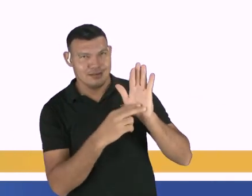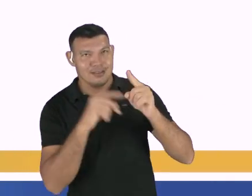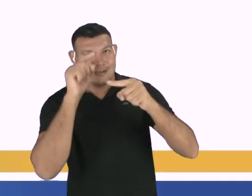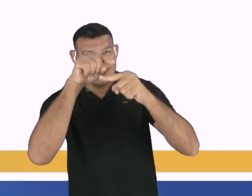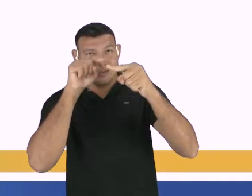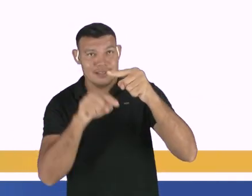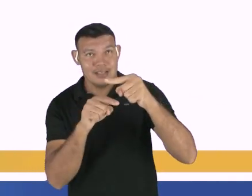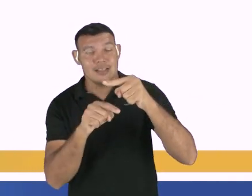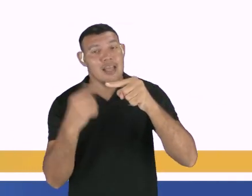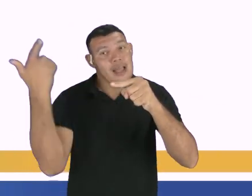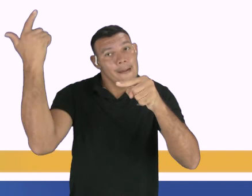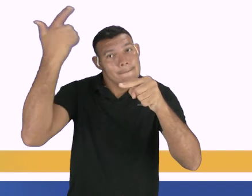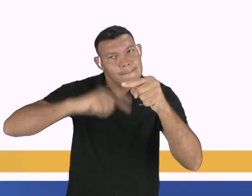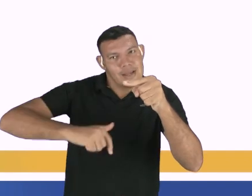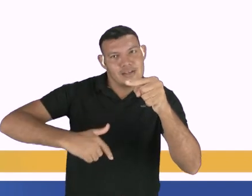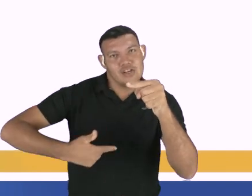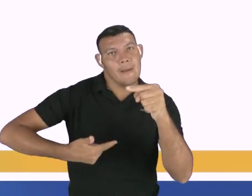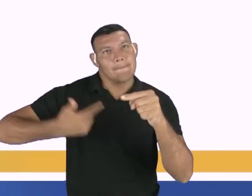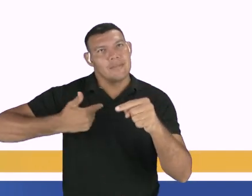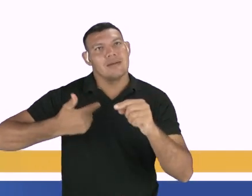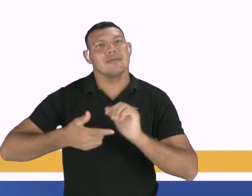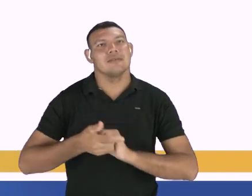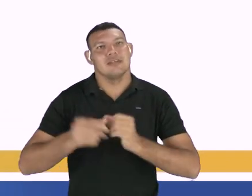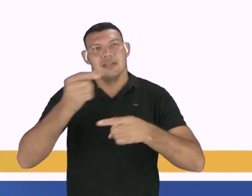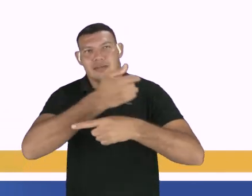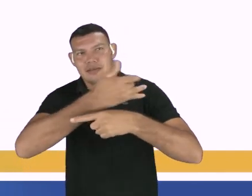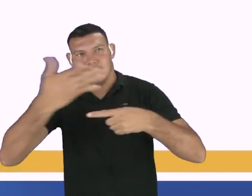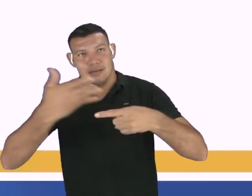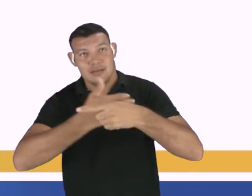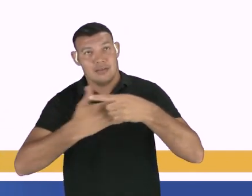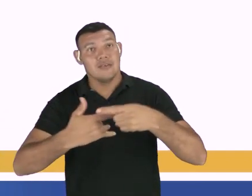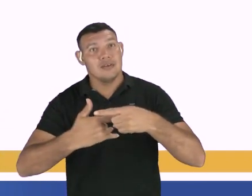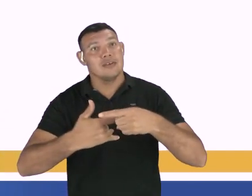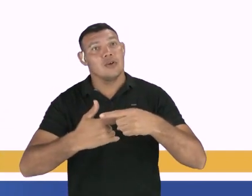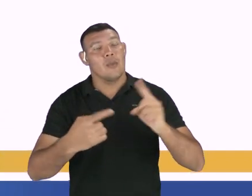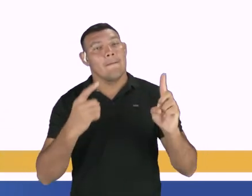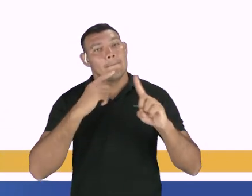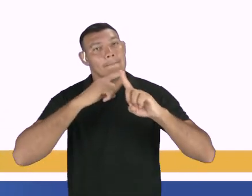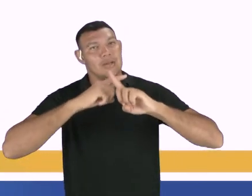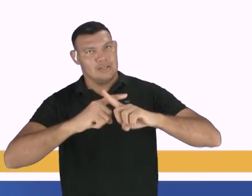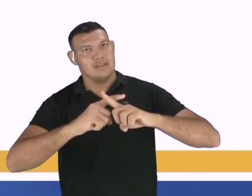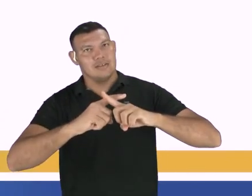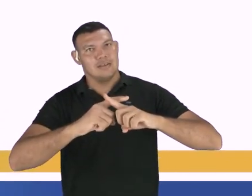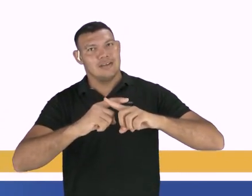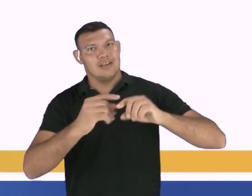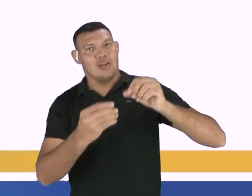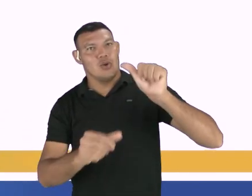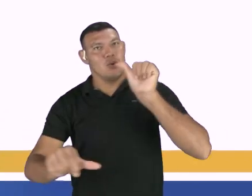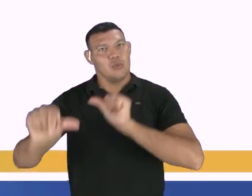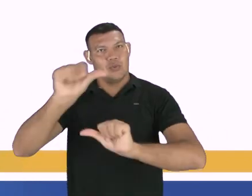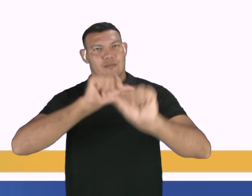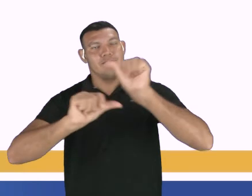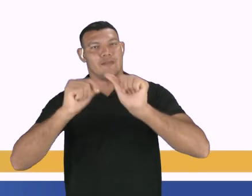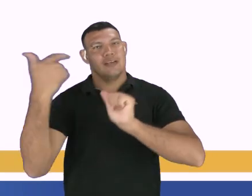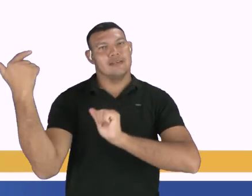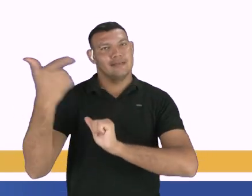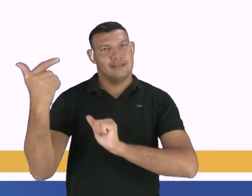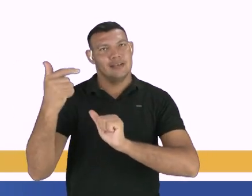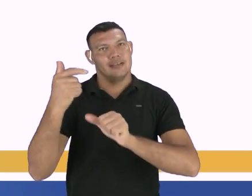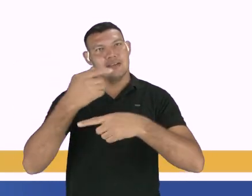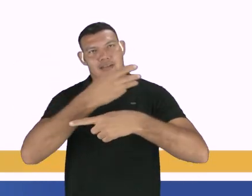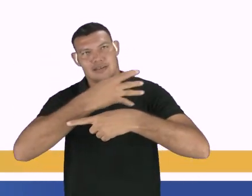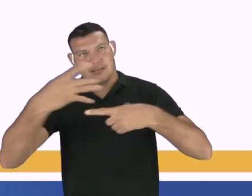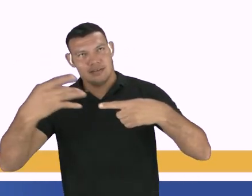primeira fração, 8/3, e vou multiplicar pelo inverso da segunda. Então, 5/9, o inverso